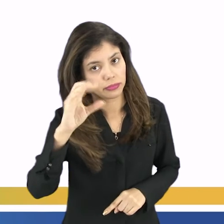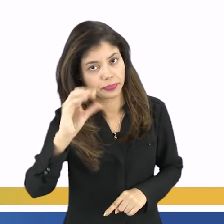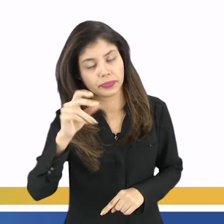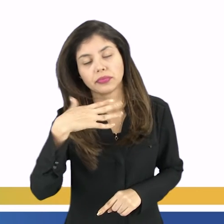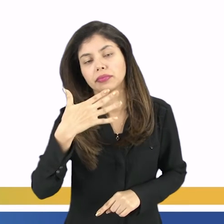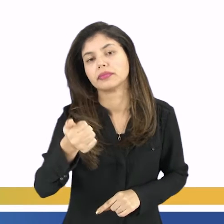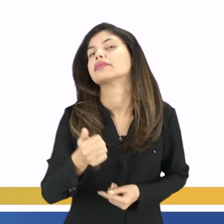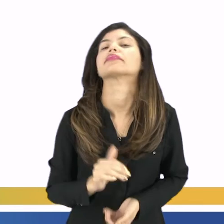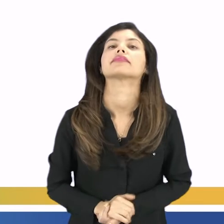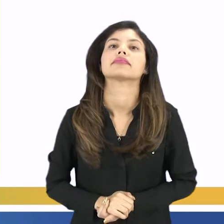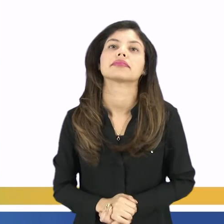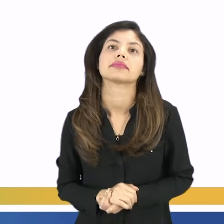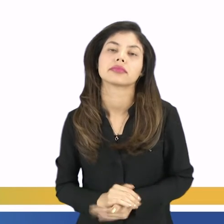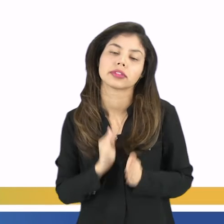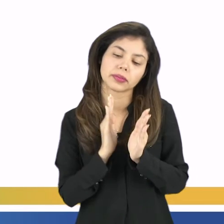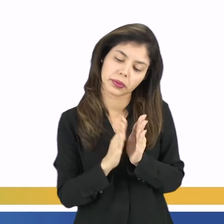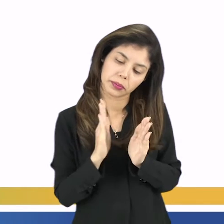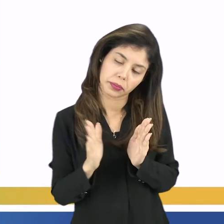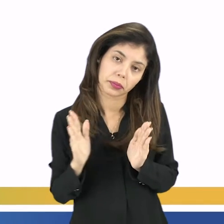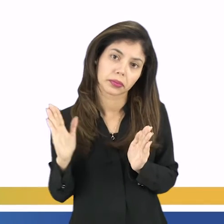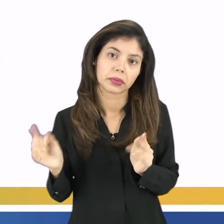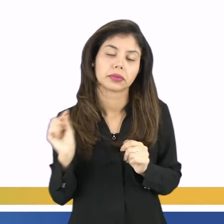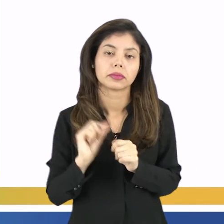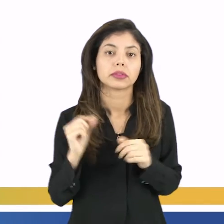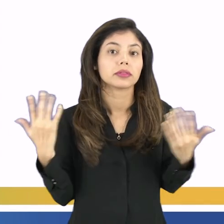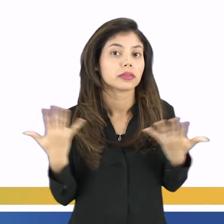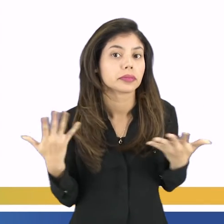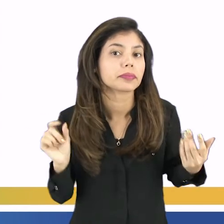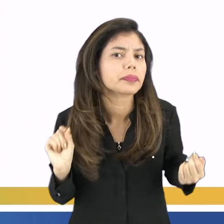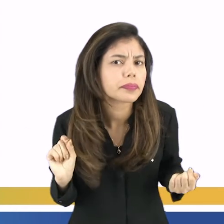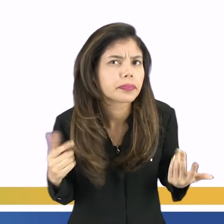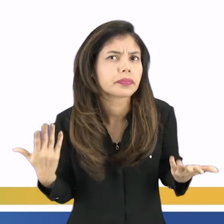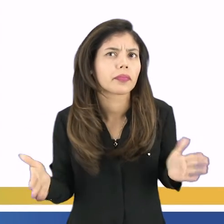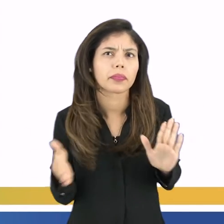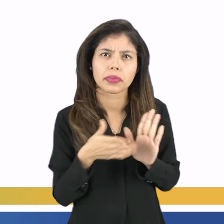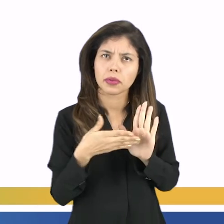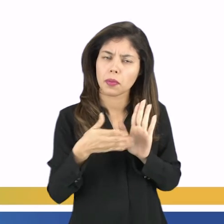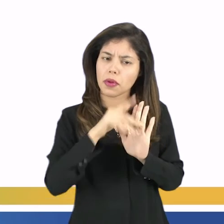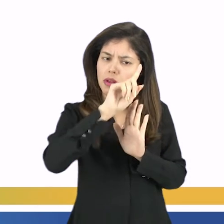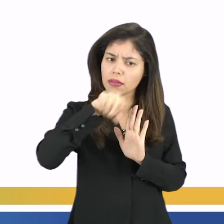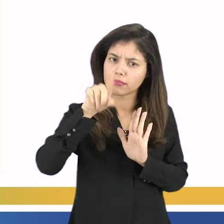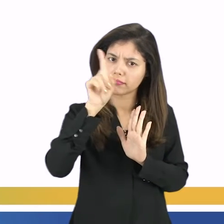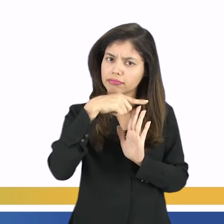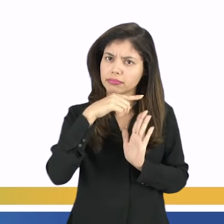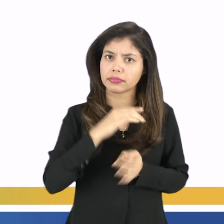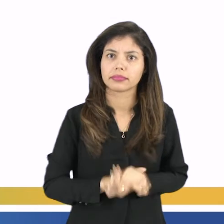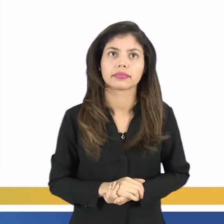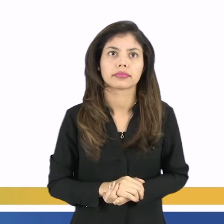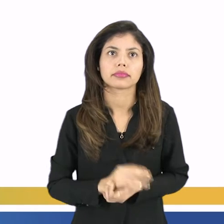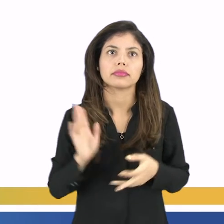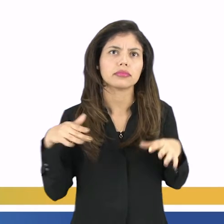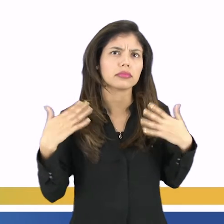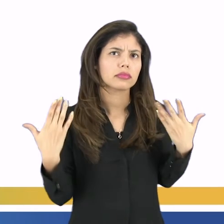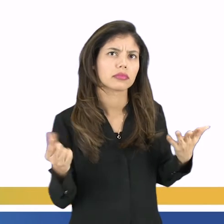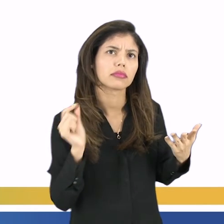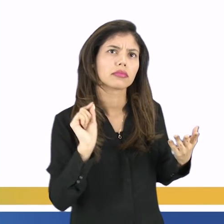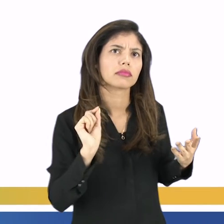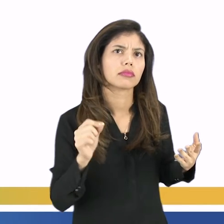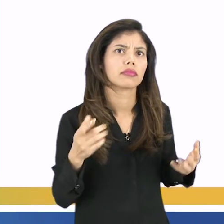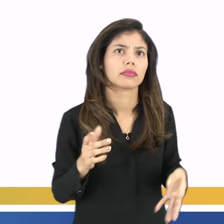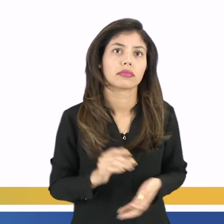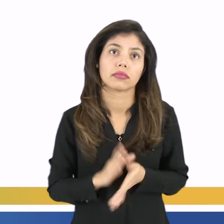Tudo bem? Feito esses passos, o que você deve fazer agora? Propor os cancelamentos. E o que são os